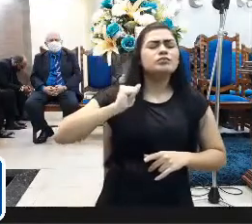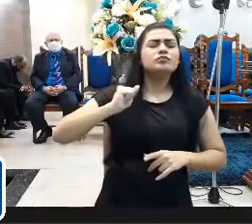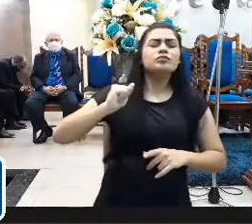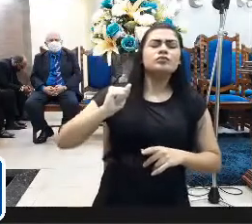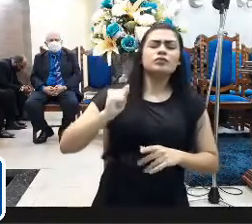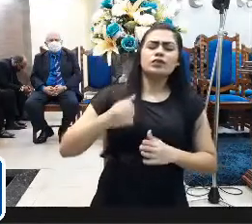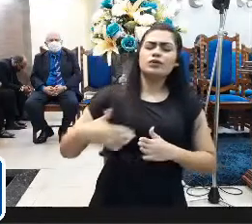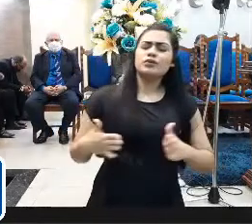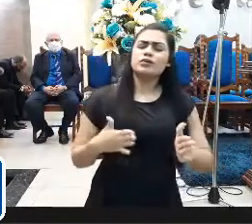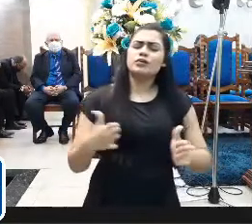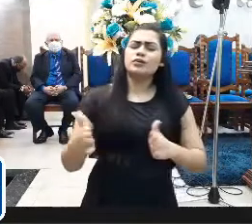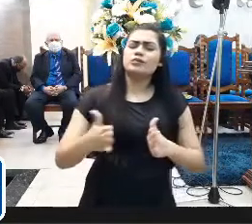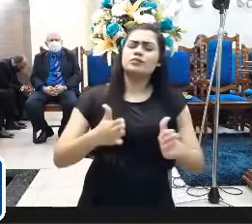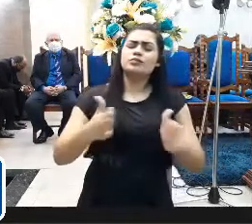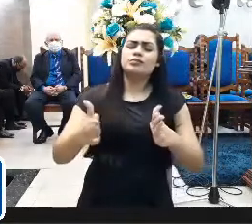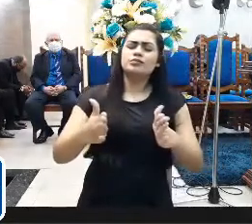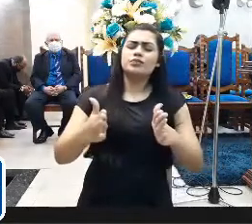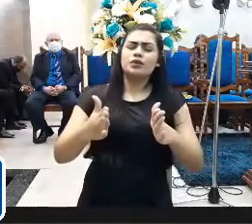glorificação.